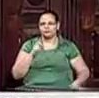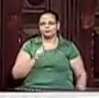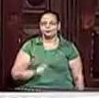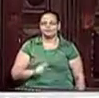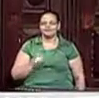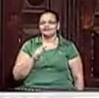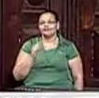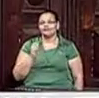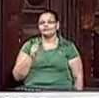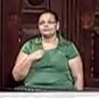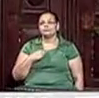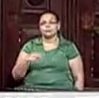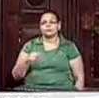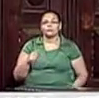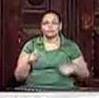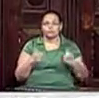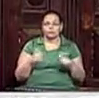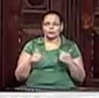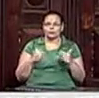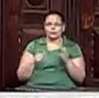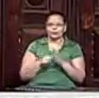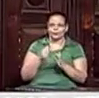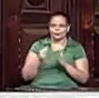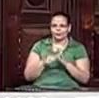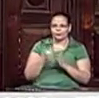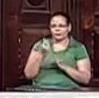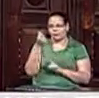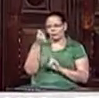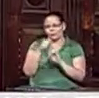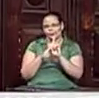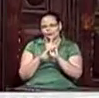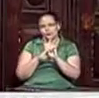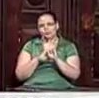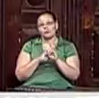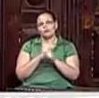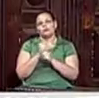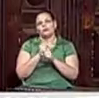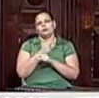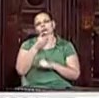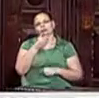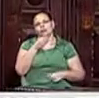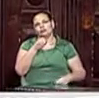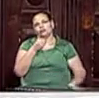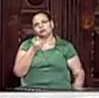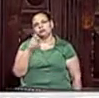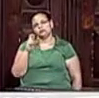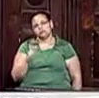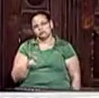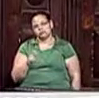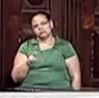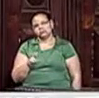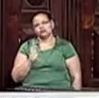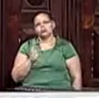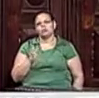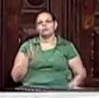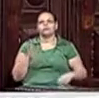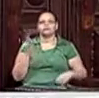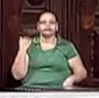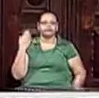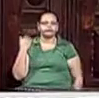dali, e que foi no primeiro semestre de 2015. Já se